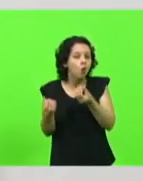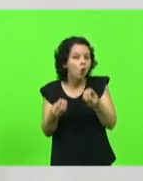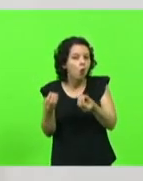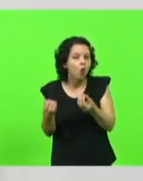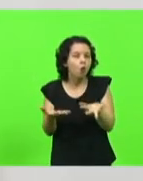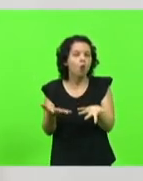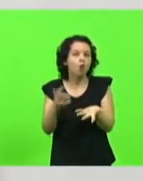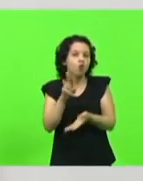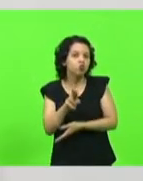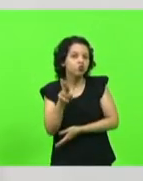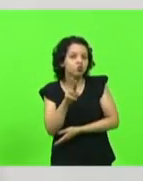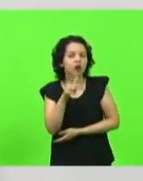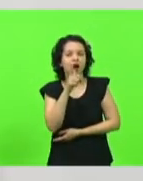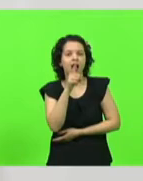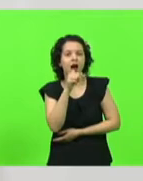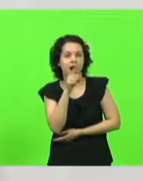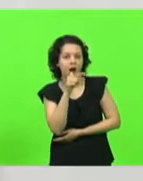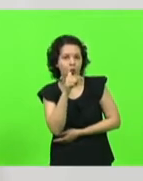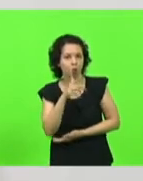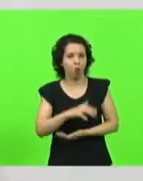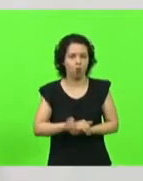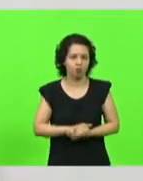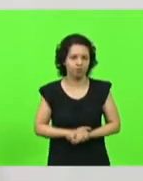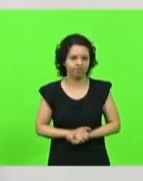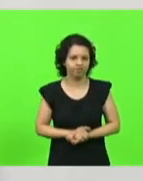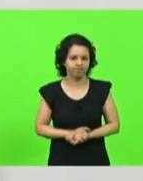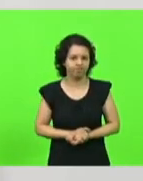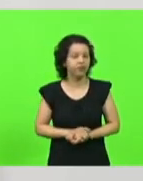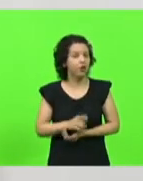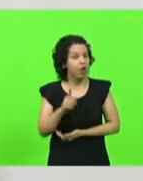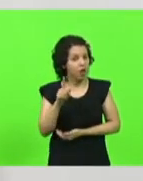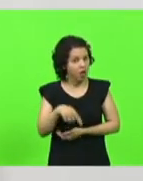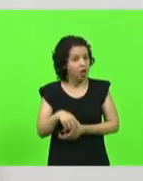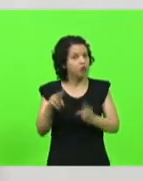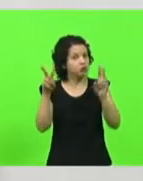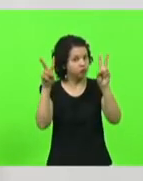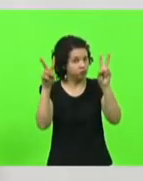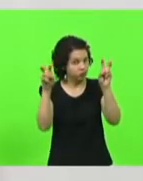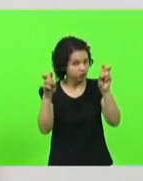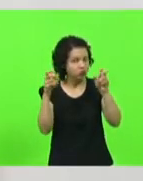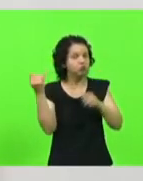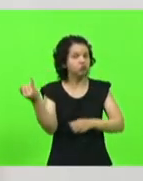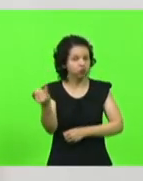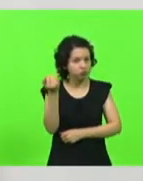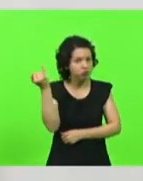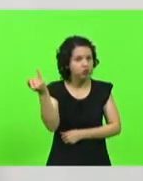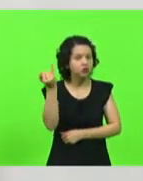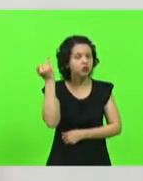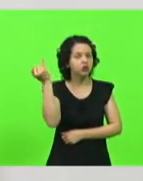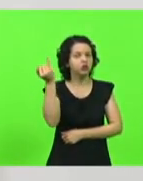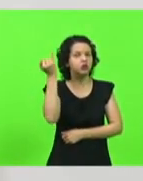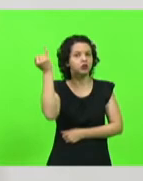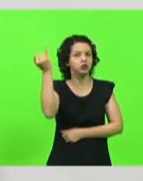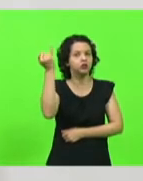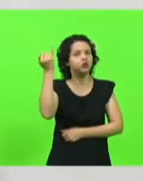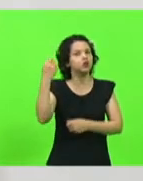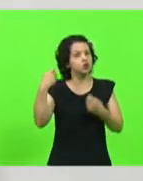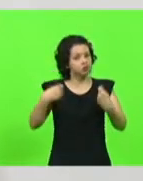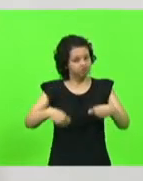Aliás, um tema altamente importante e